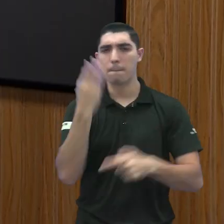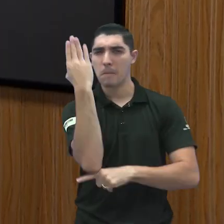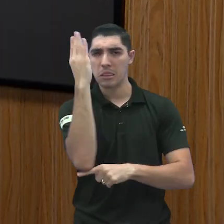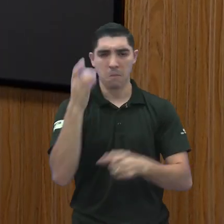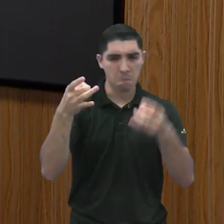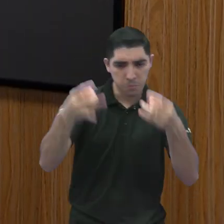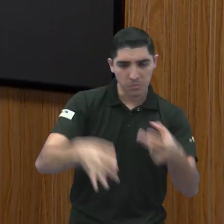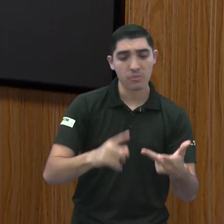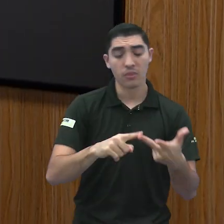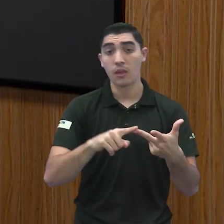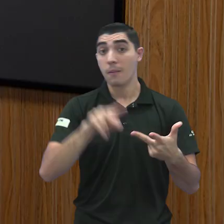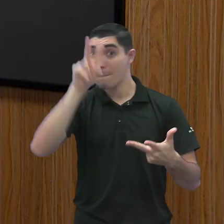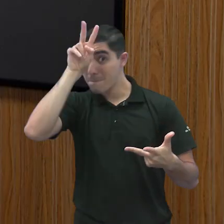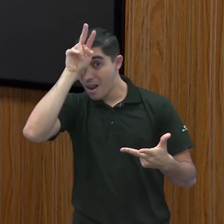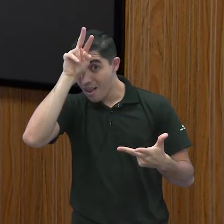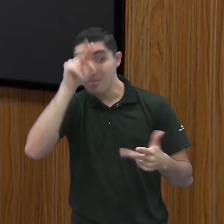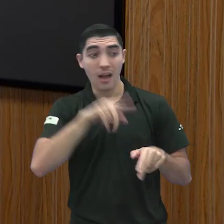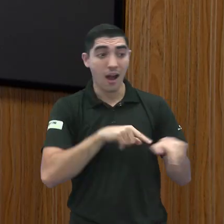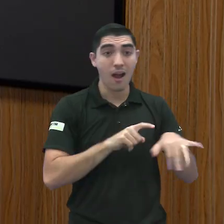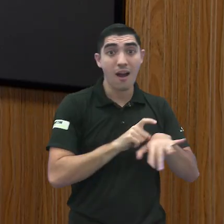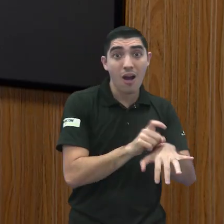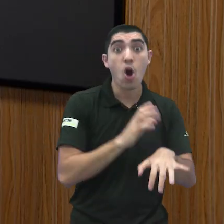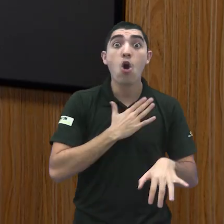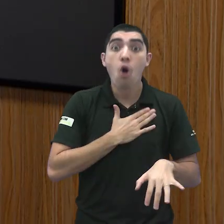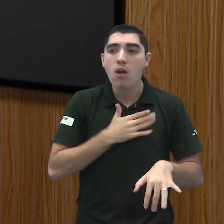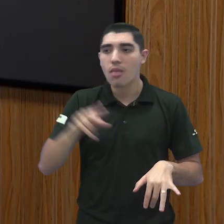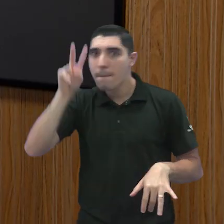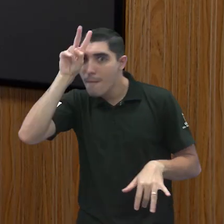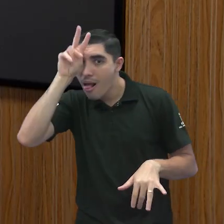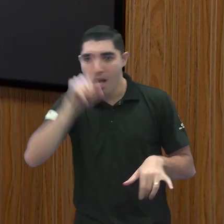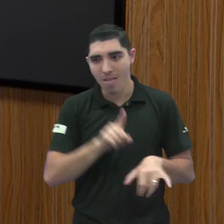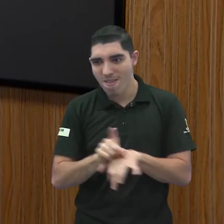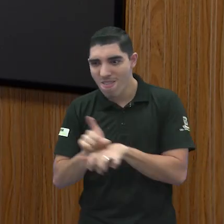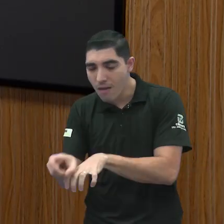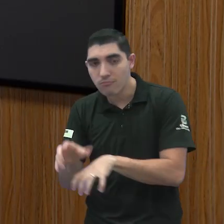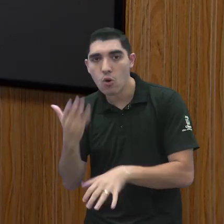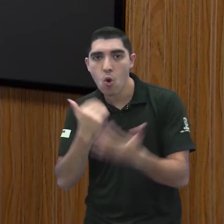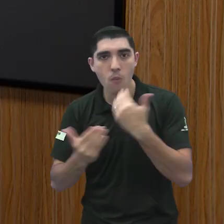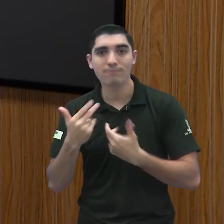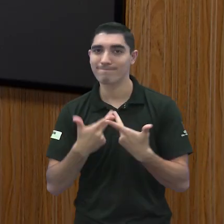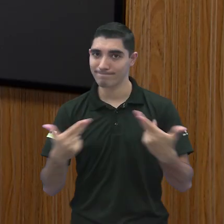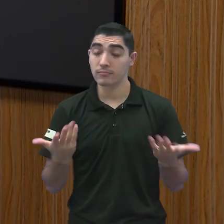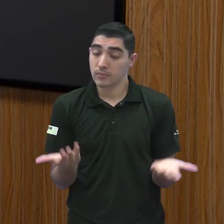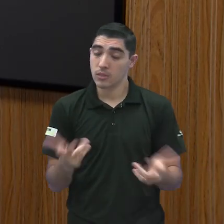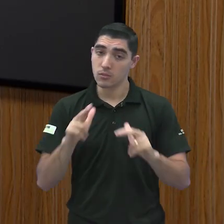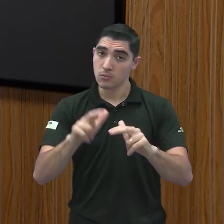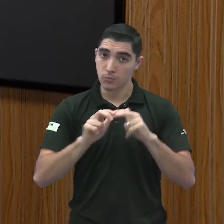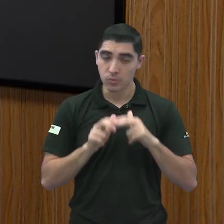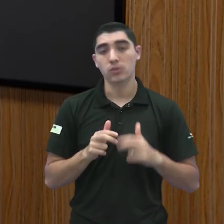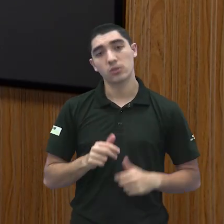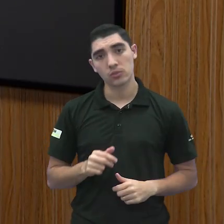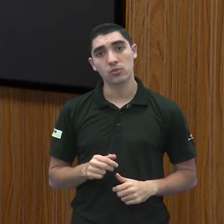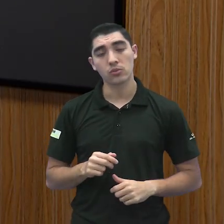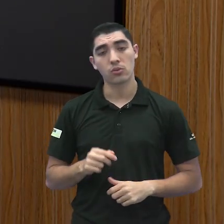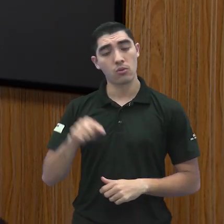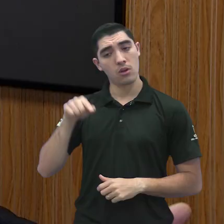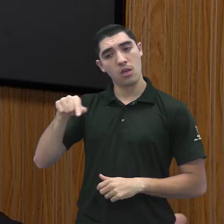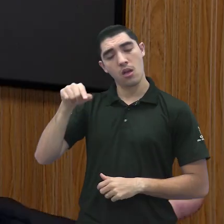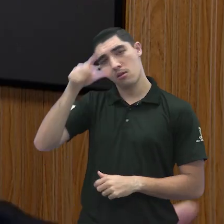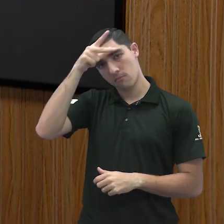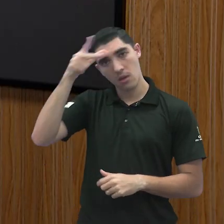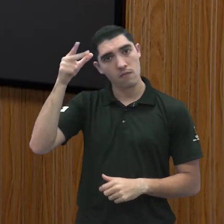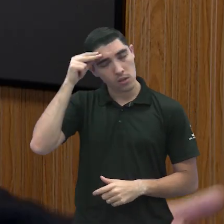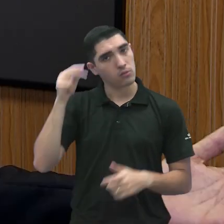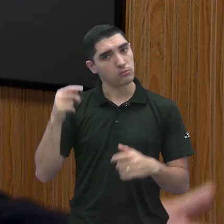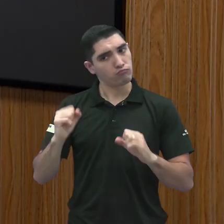isso tem que ter a prevenção da picada de escorpião. Então, o poder público faz a parte dele e nós